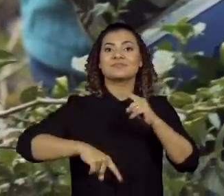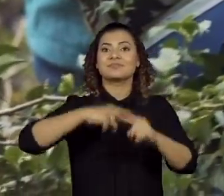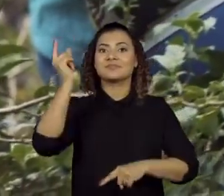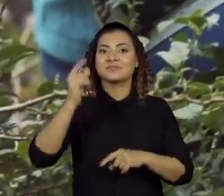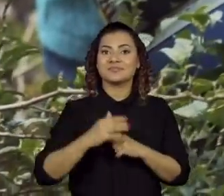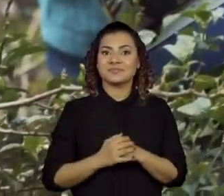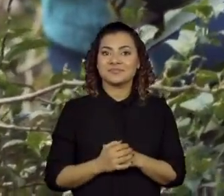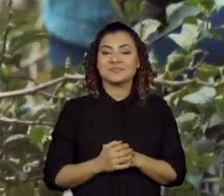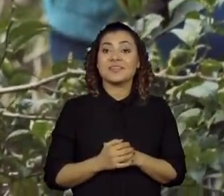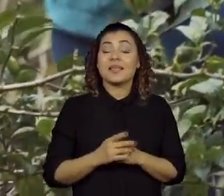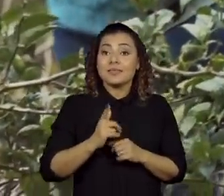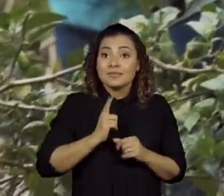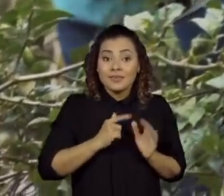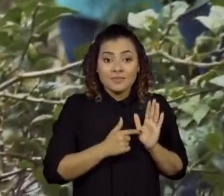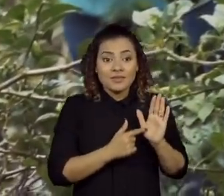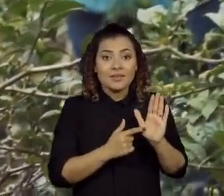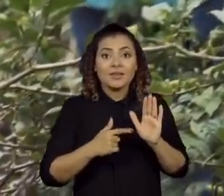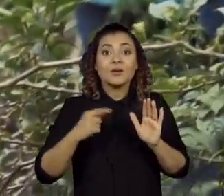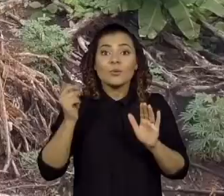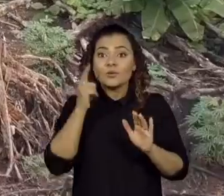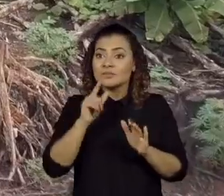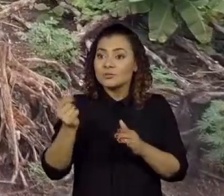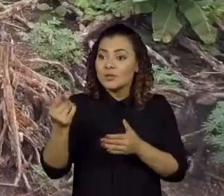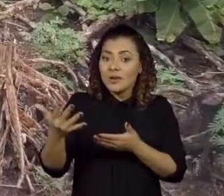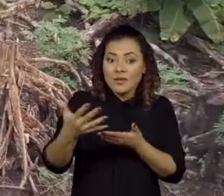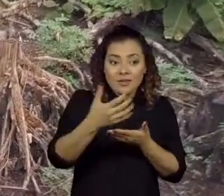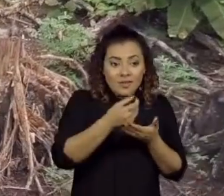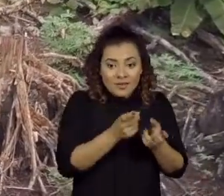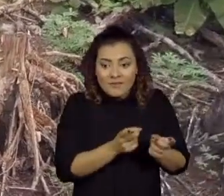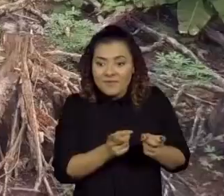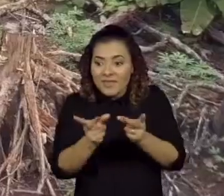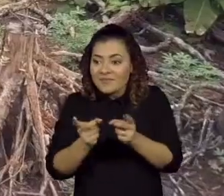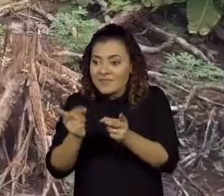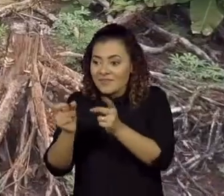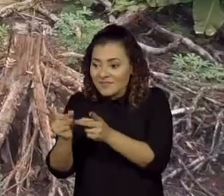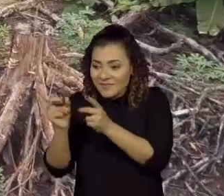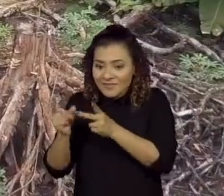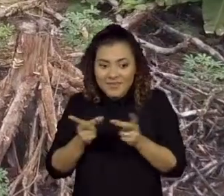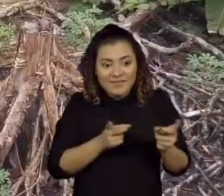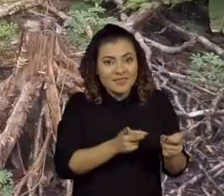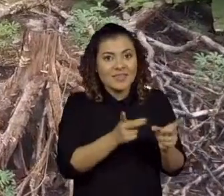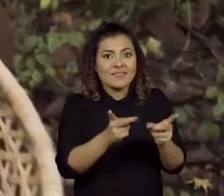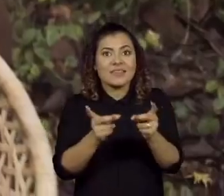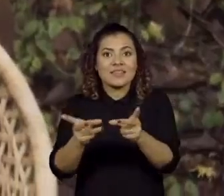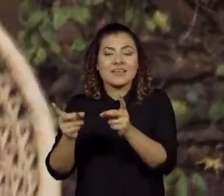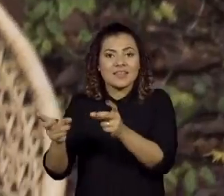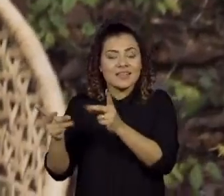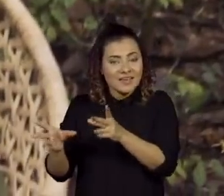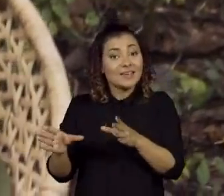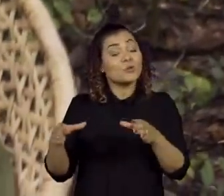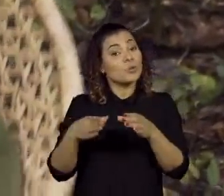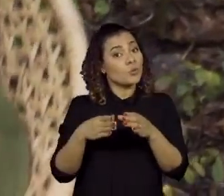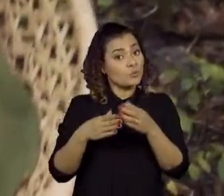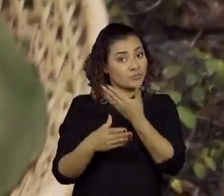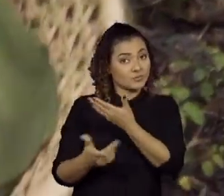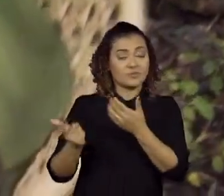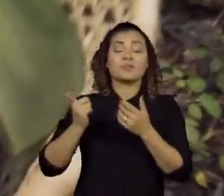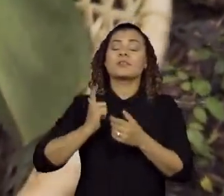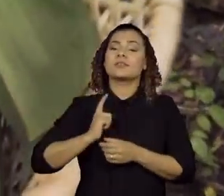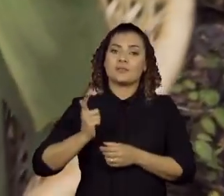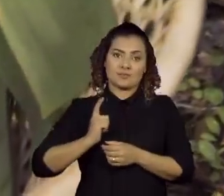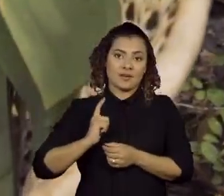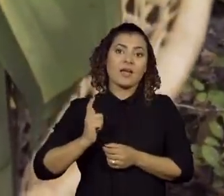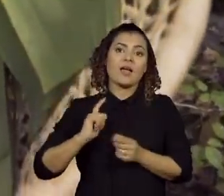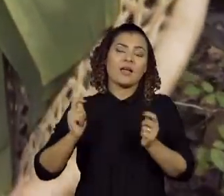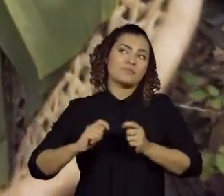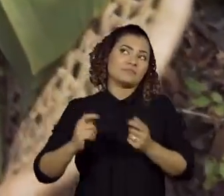foi trazendo geração de renda. Só que cestarias de Arumã, que é arte Baniwa,